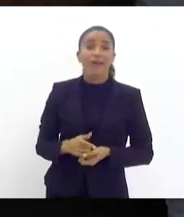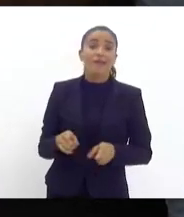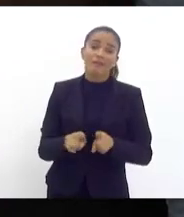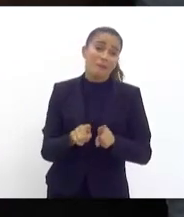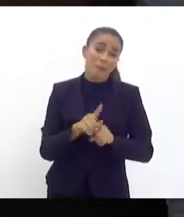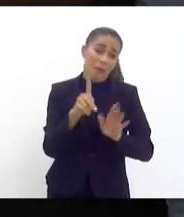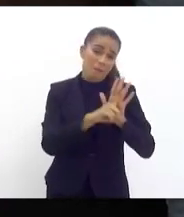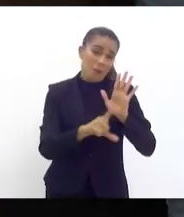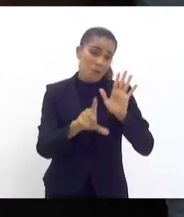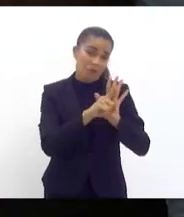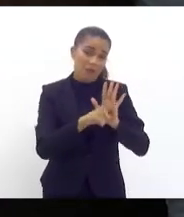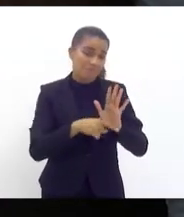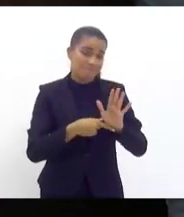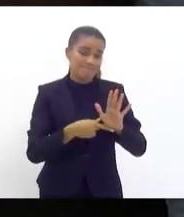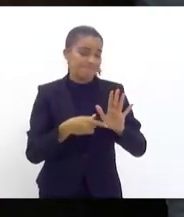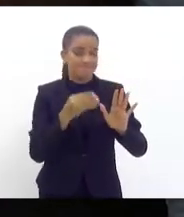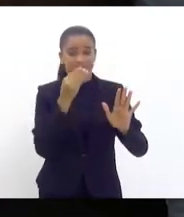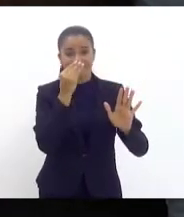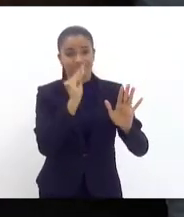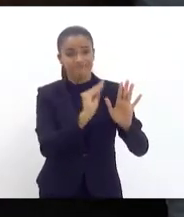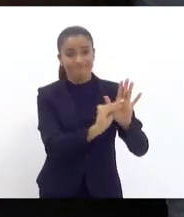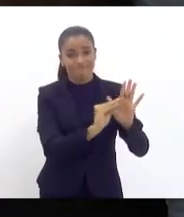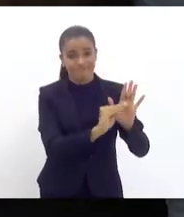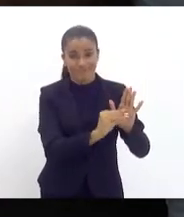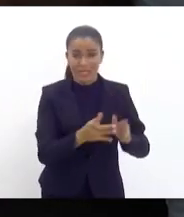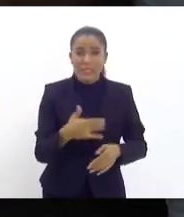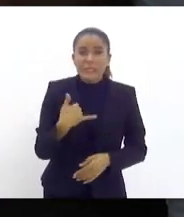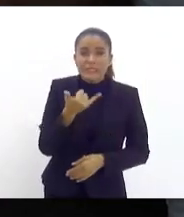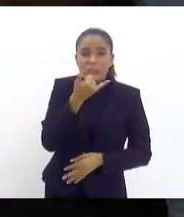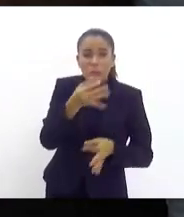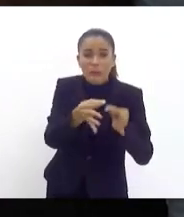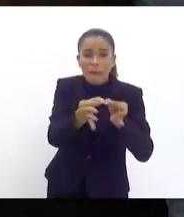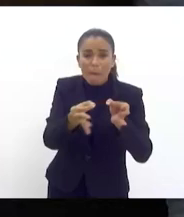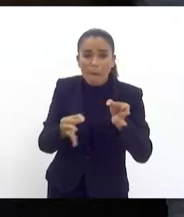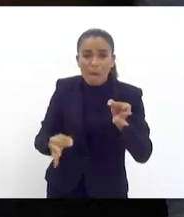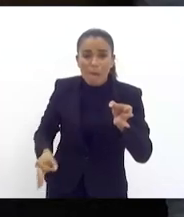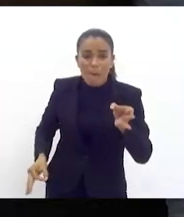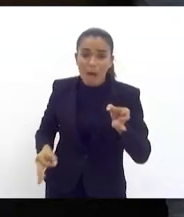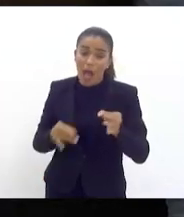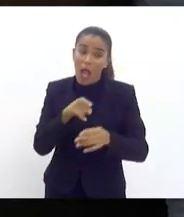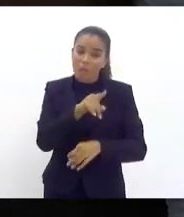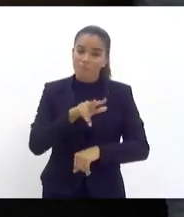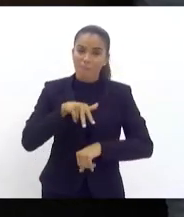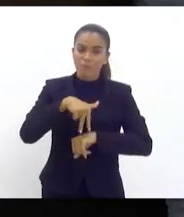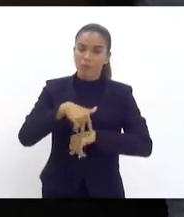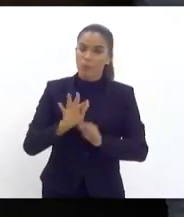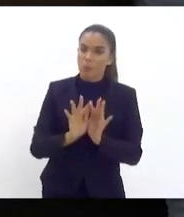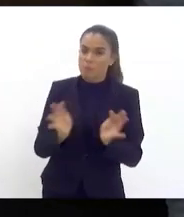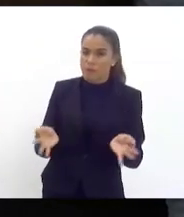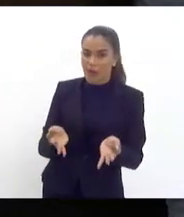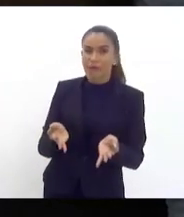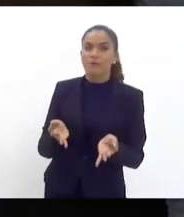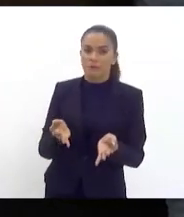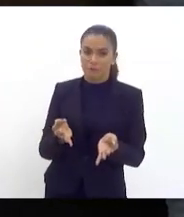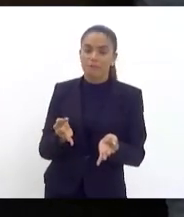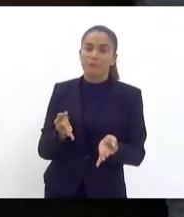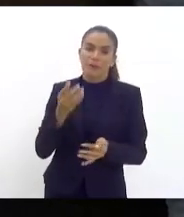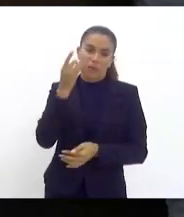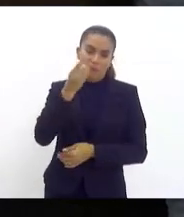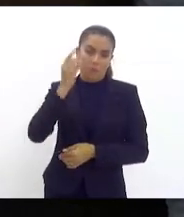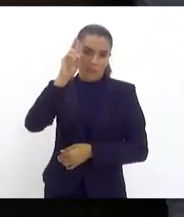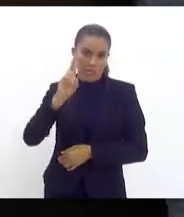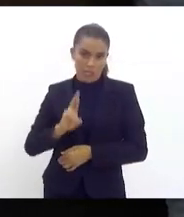rejeitada a proposta. Então, marcar, presidente, desculpa me alongar, a posição de humildade da deputada Renata, que firmou um